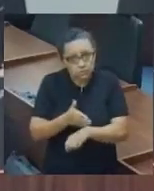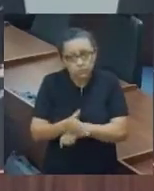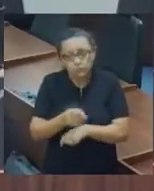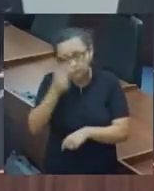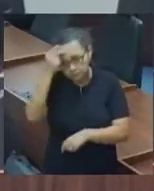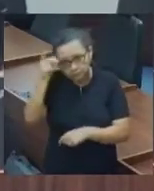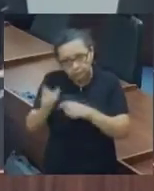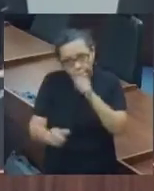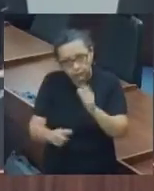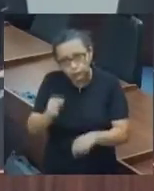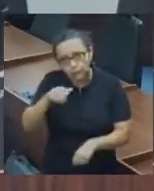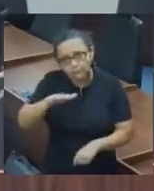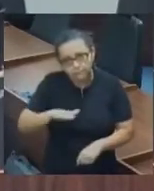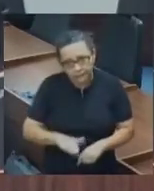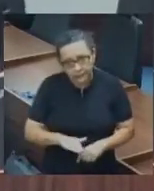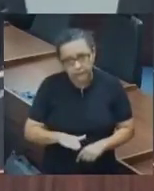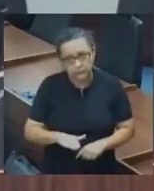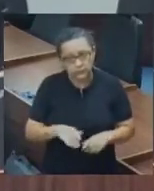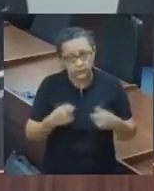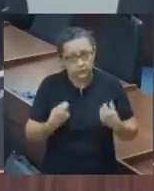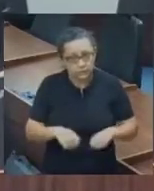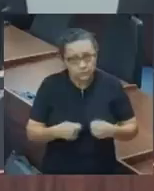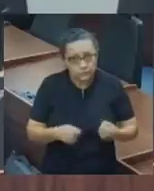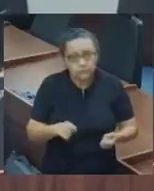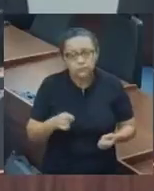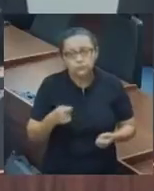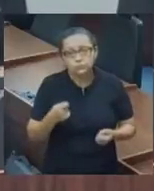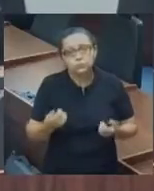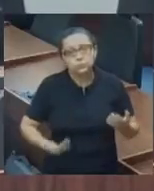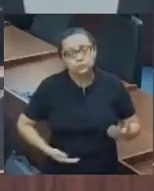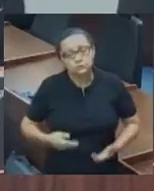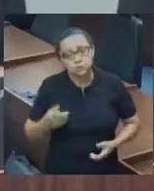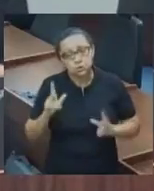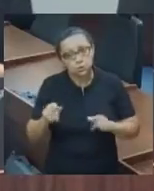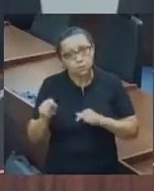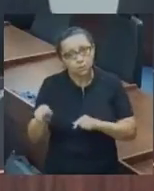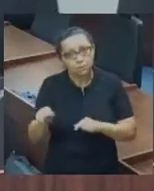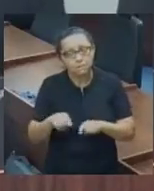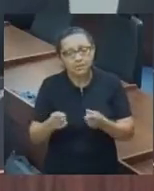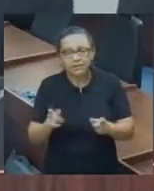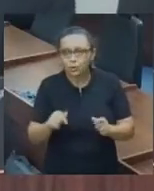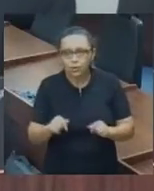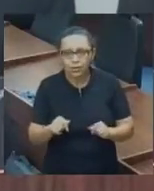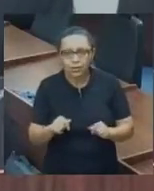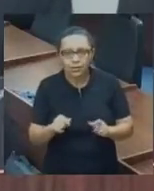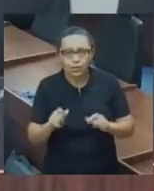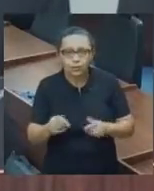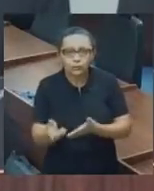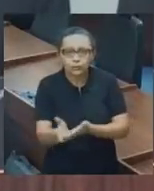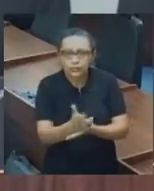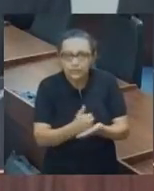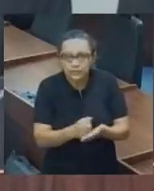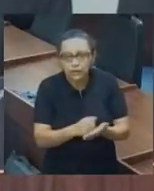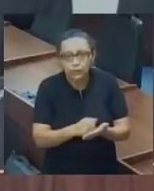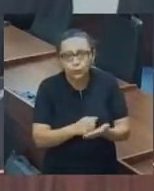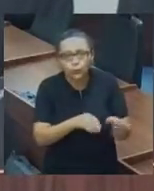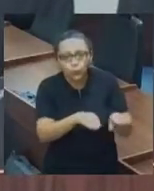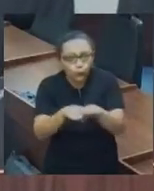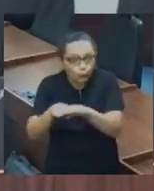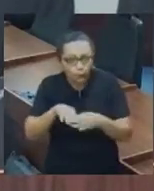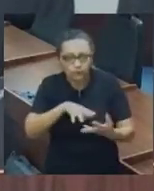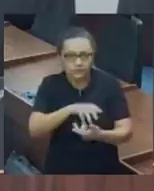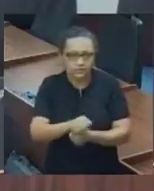pessoas é que necessitem do serviço prestado dessa forma mas não é um desenho universal